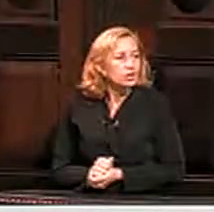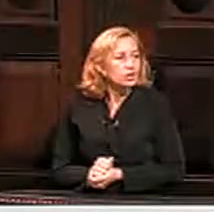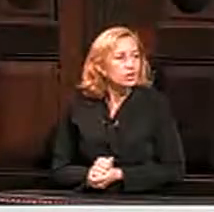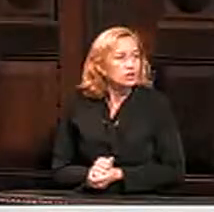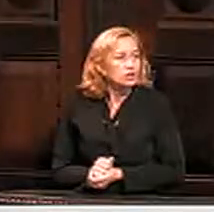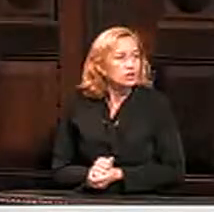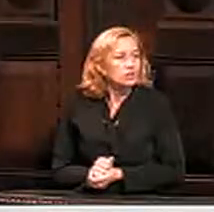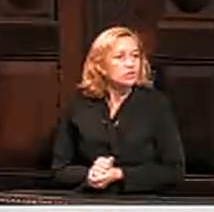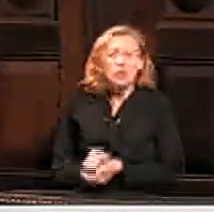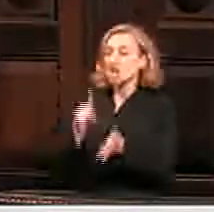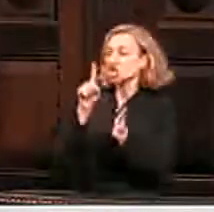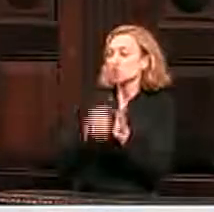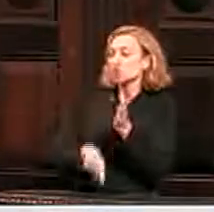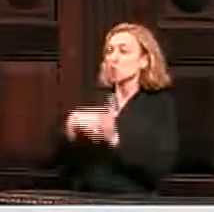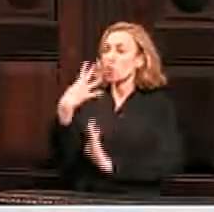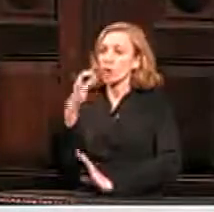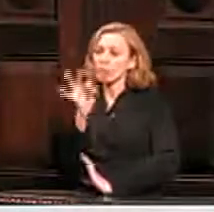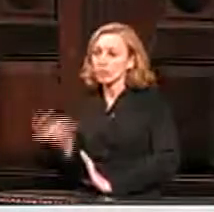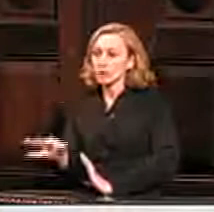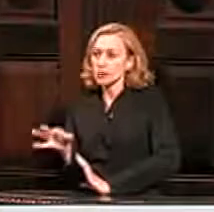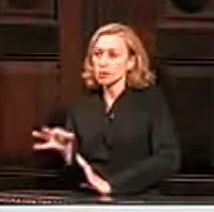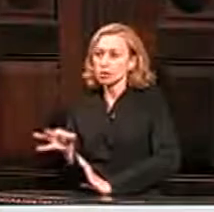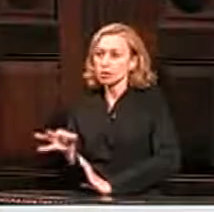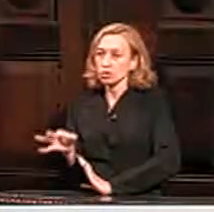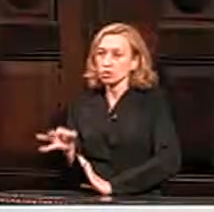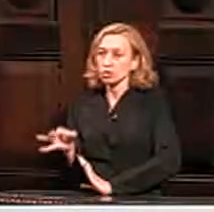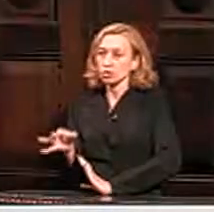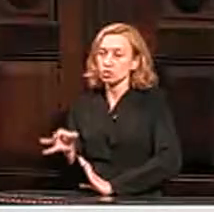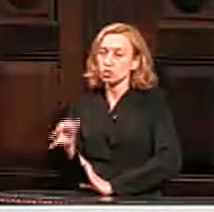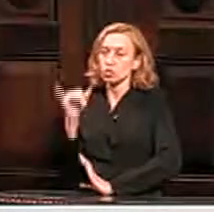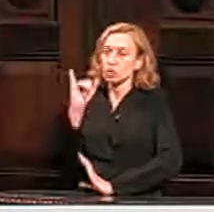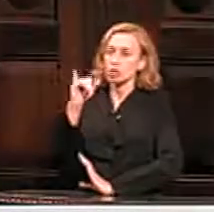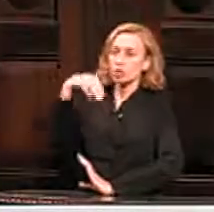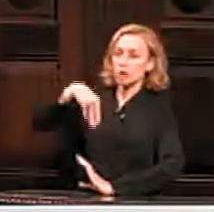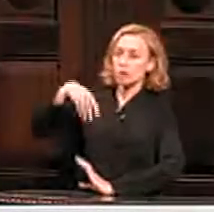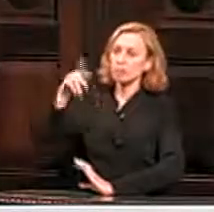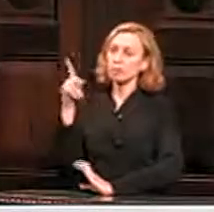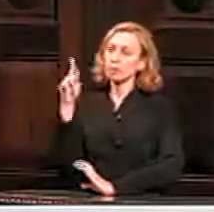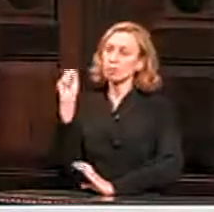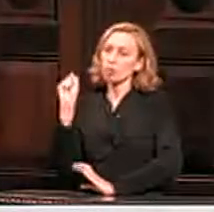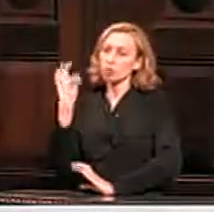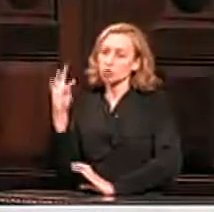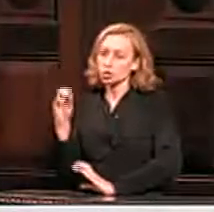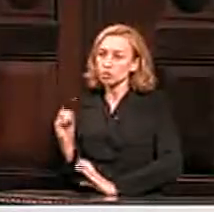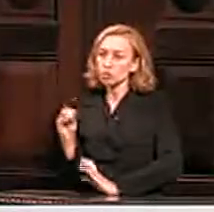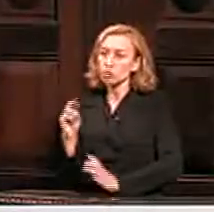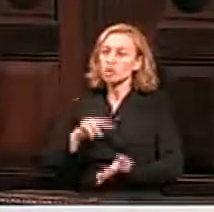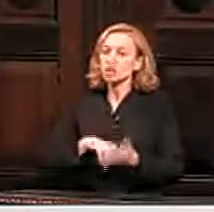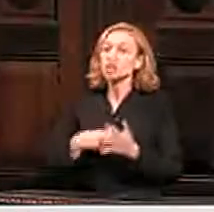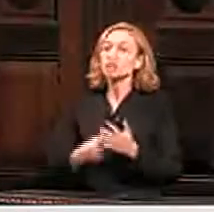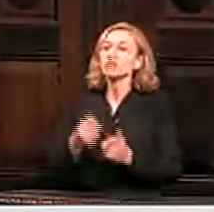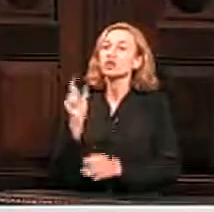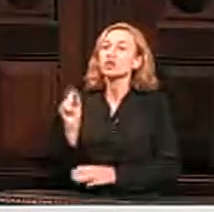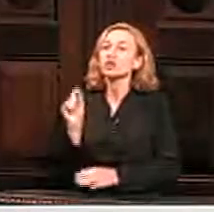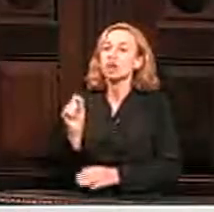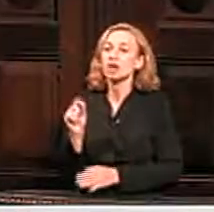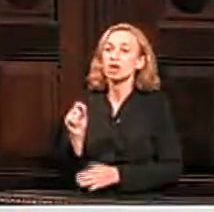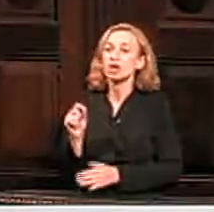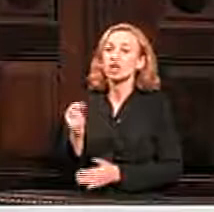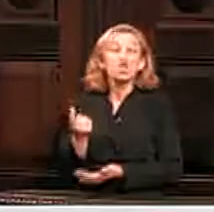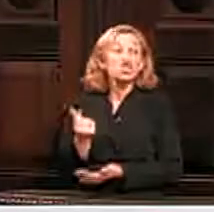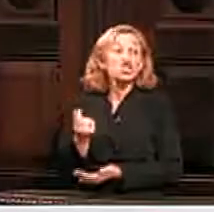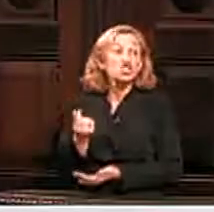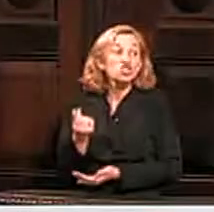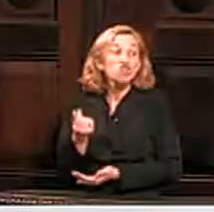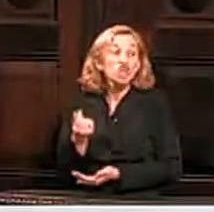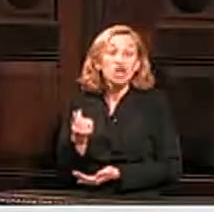baixar 4% na alíquota do imposto significa, por mês, uma perda de receita, ou seja, dinheiro que